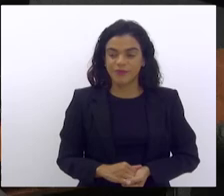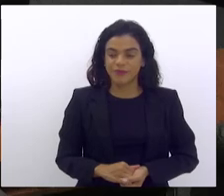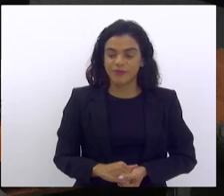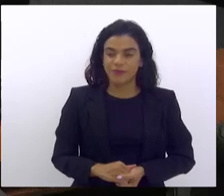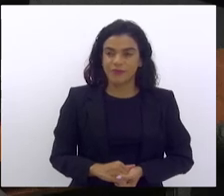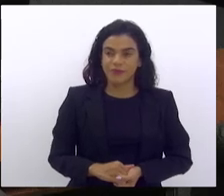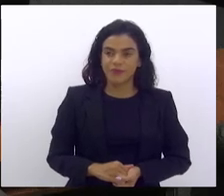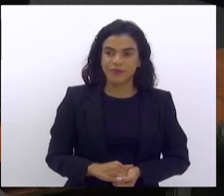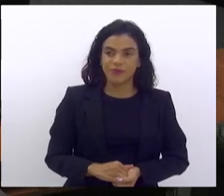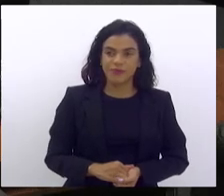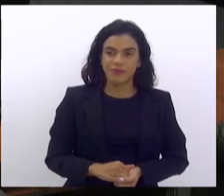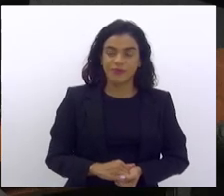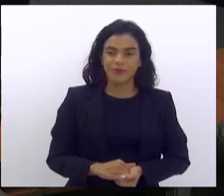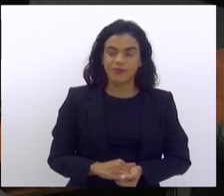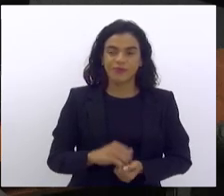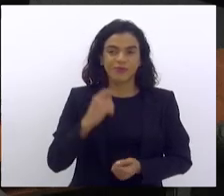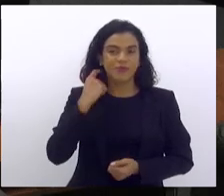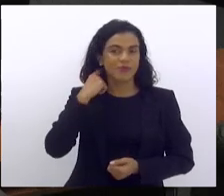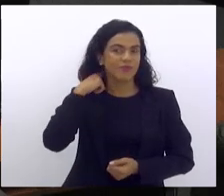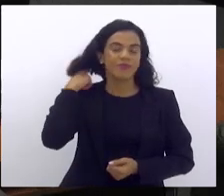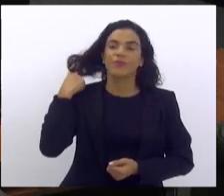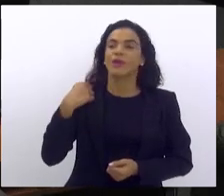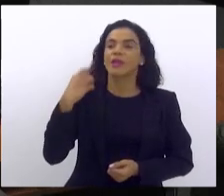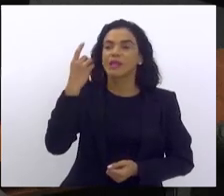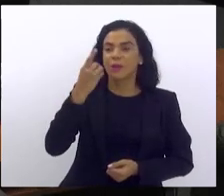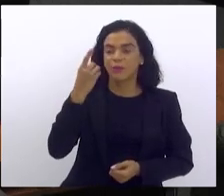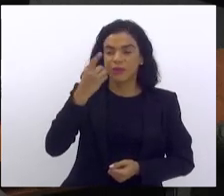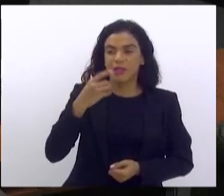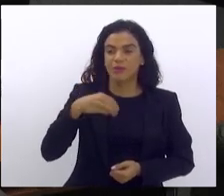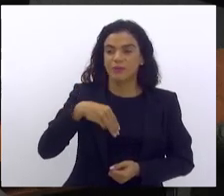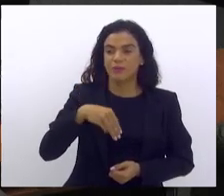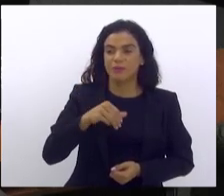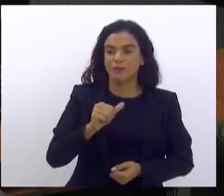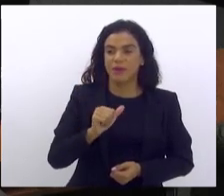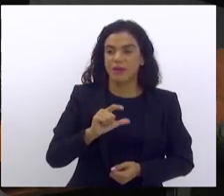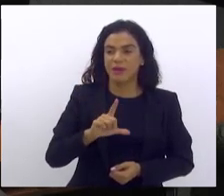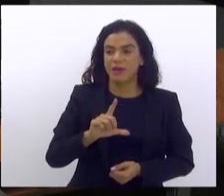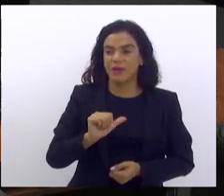Eu já estou. Quem? Ah, o nosso deputado Samuel Malafaia, eu já estou.